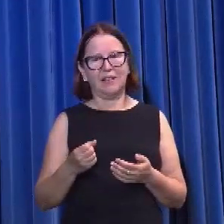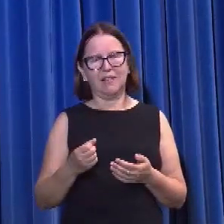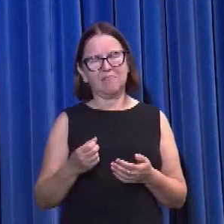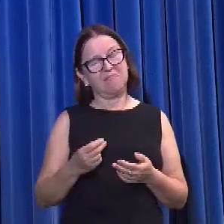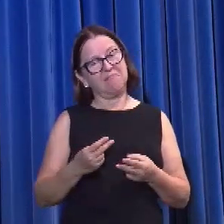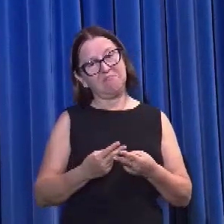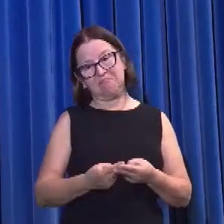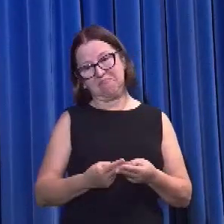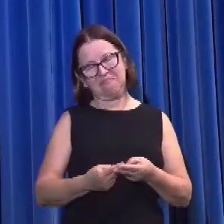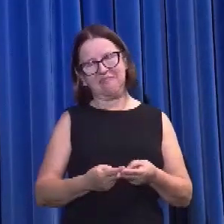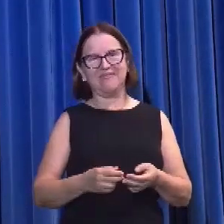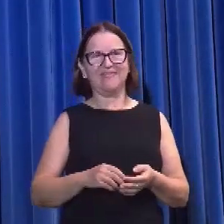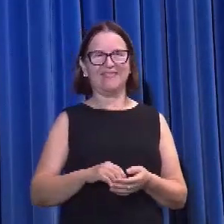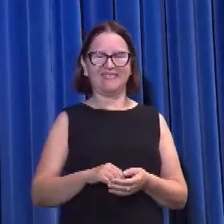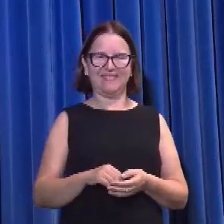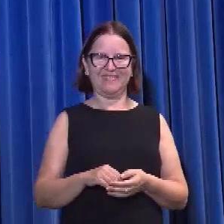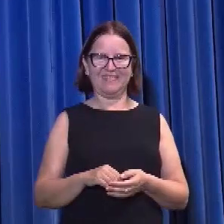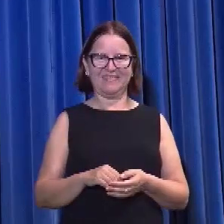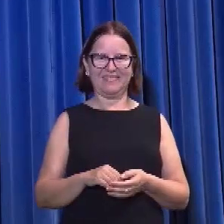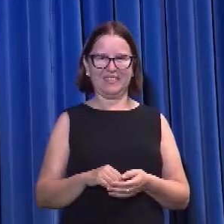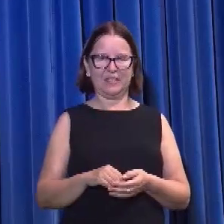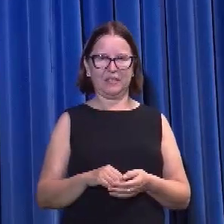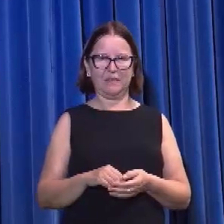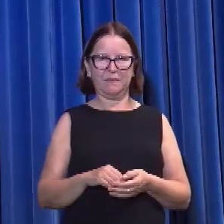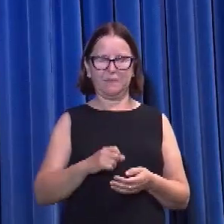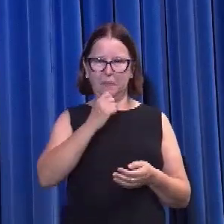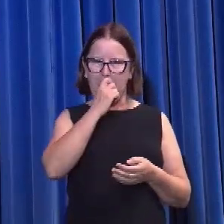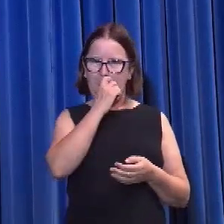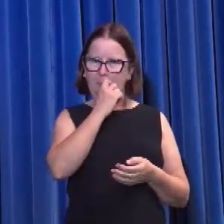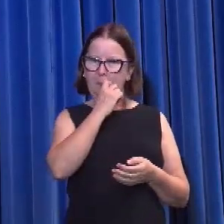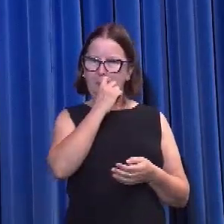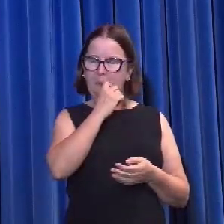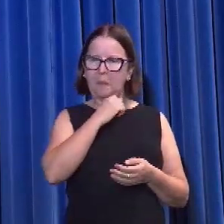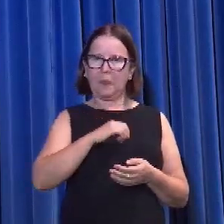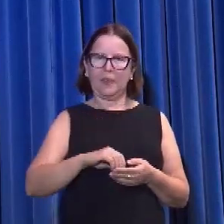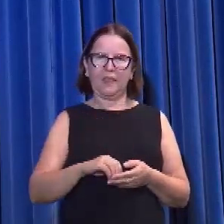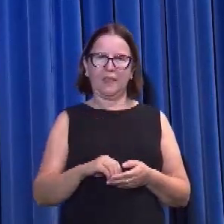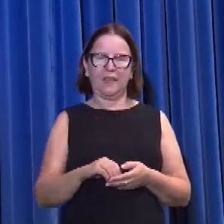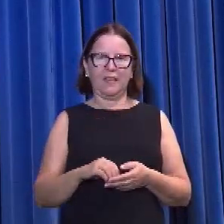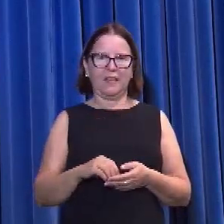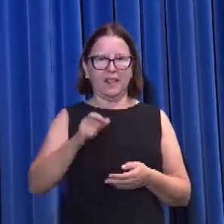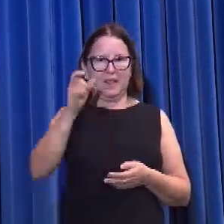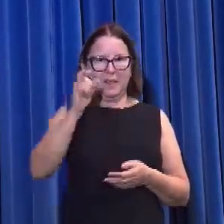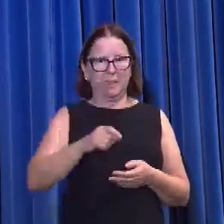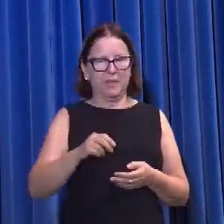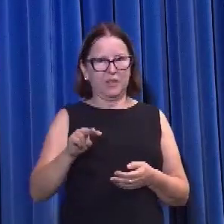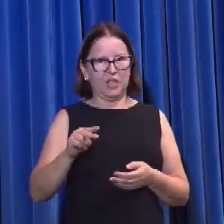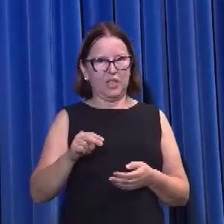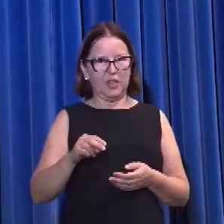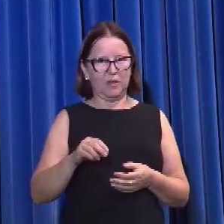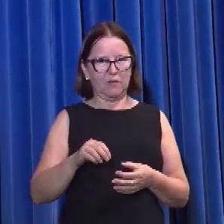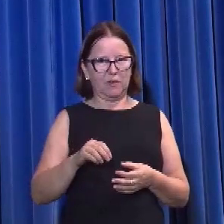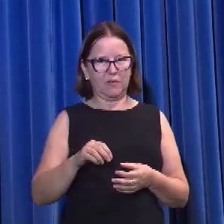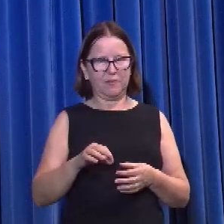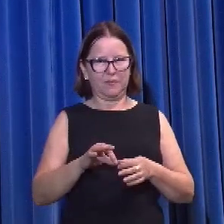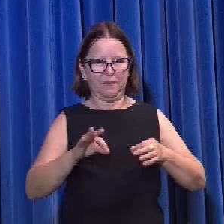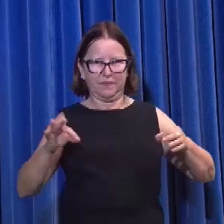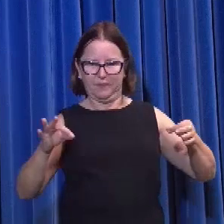Longanimidade. Aquele que puxa, igual elástico. Vai puxando.